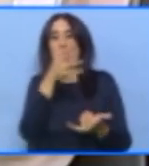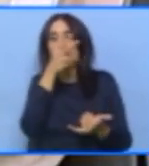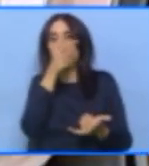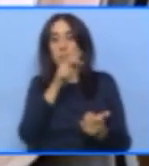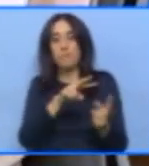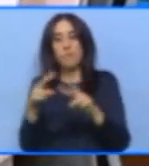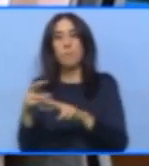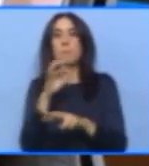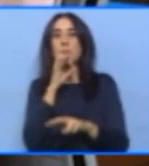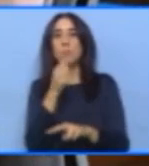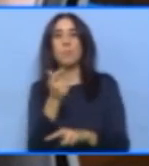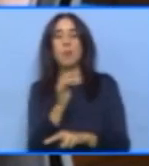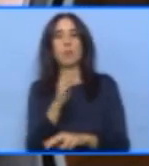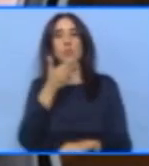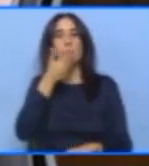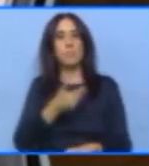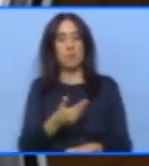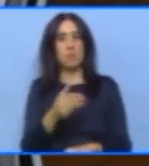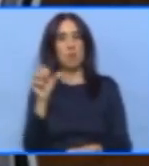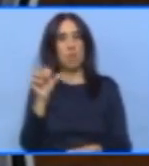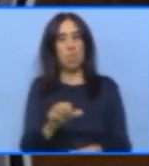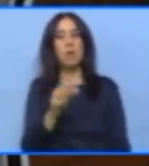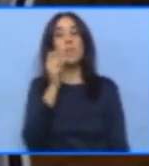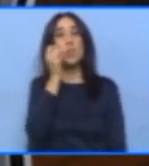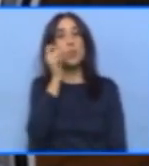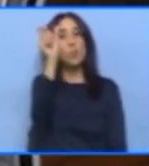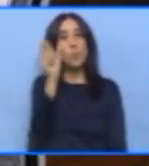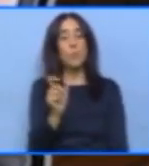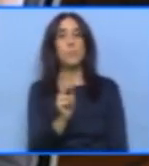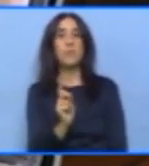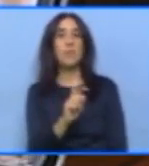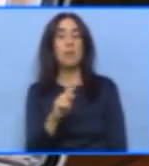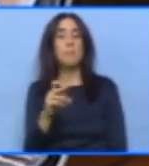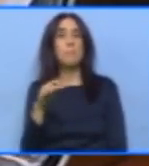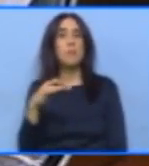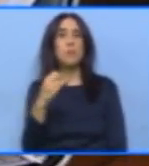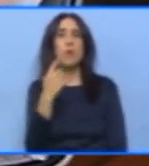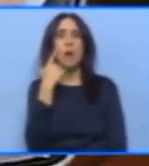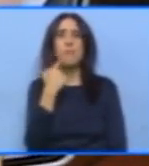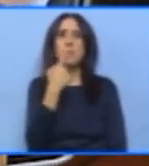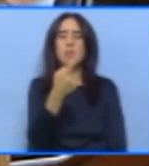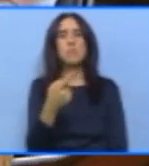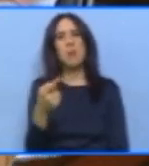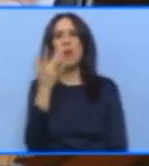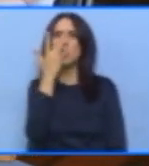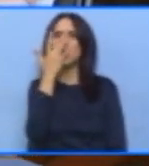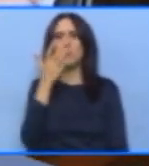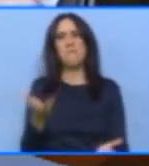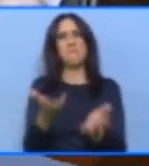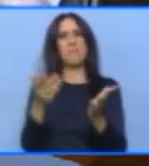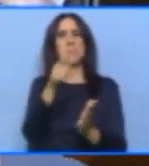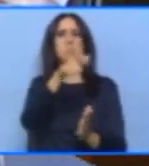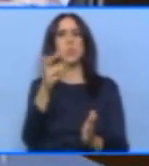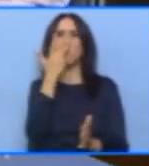má experiência. E o Vieira Pinto parece que se dizia nos corredores, deixá-lo ir para os pretos, que os pretos não vão